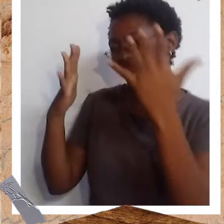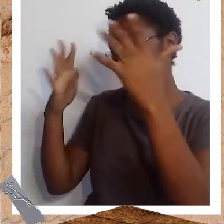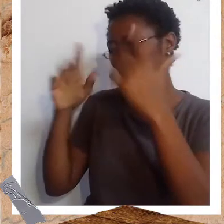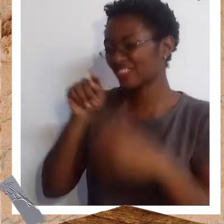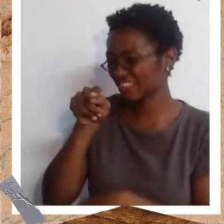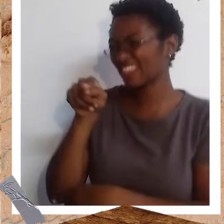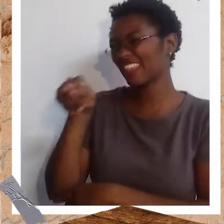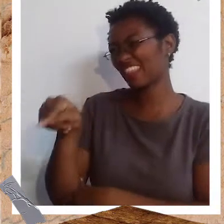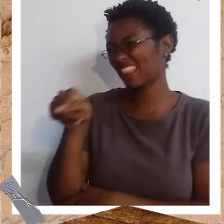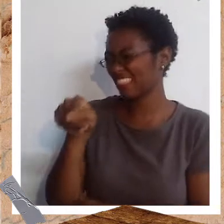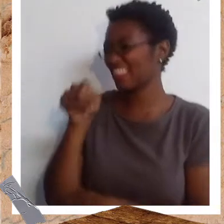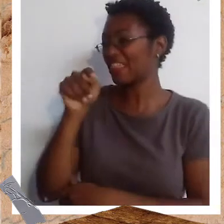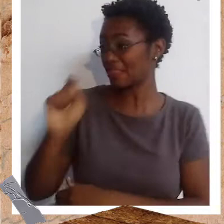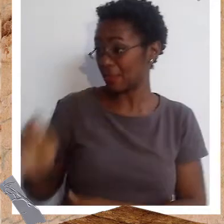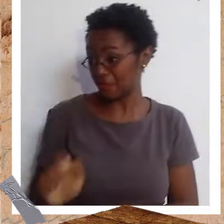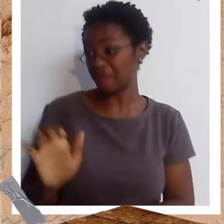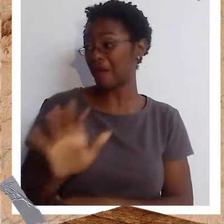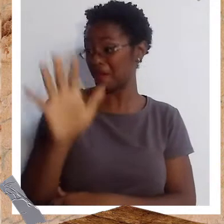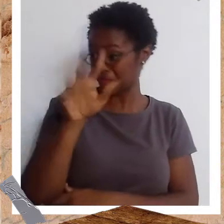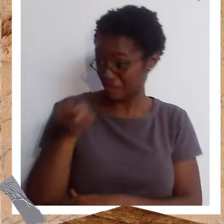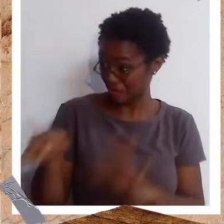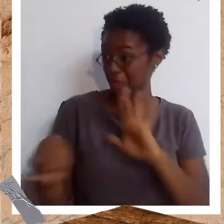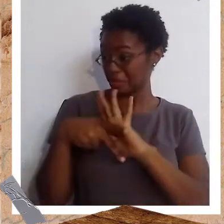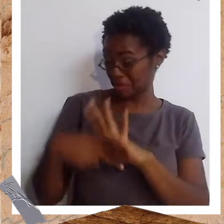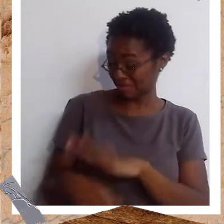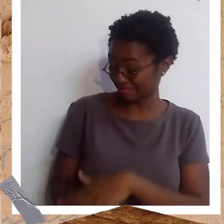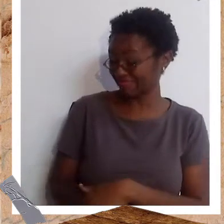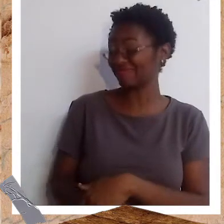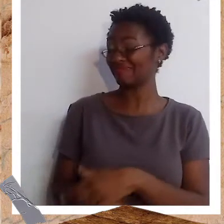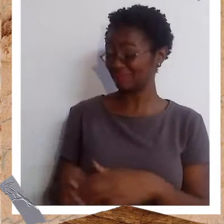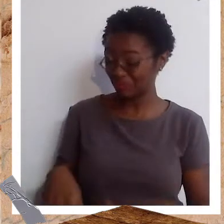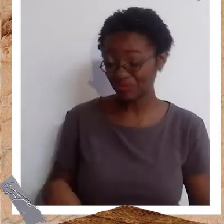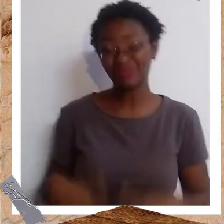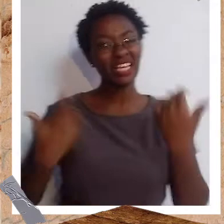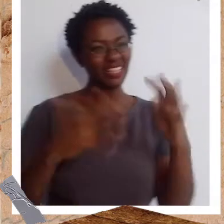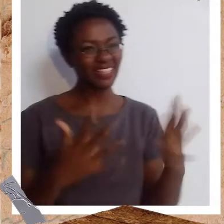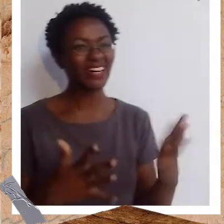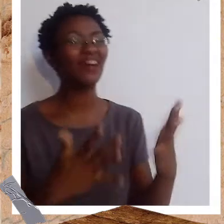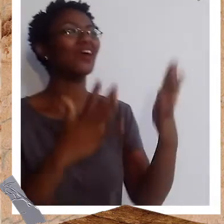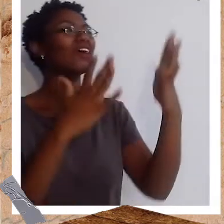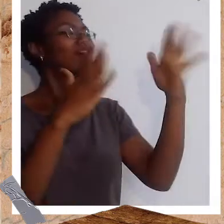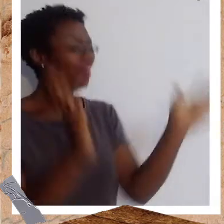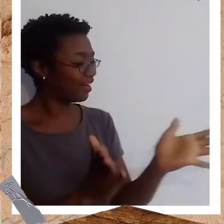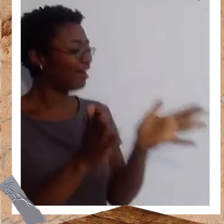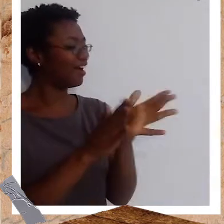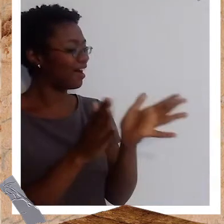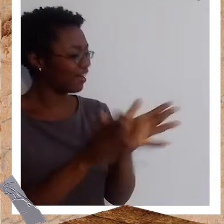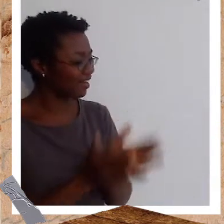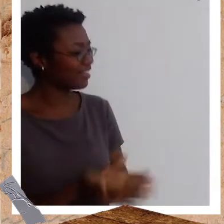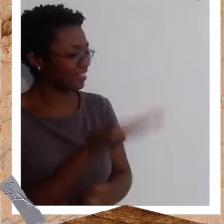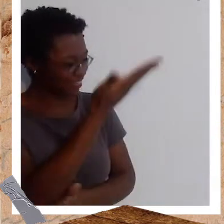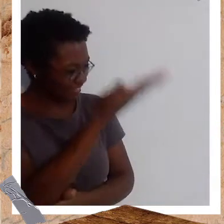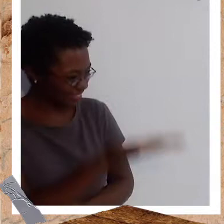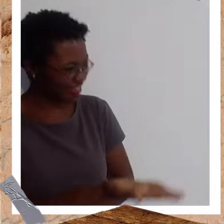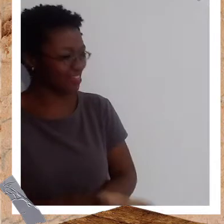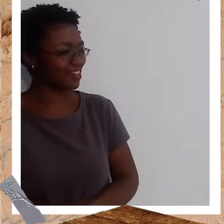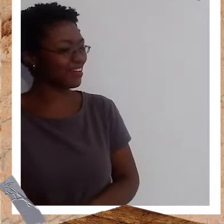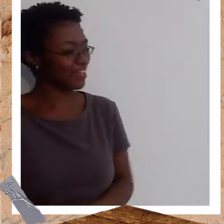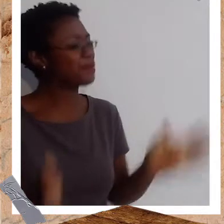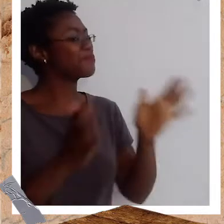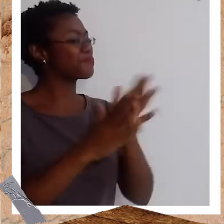a vedete da favela. Salve ela, oh,